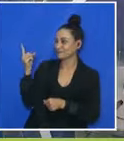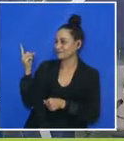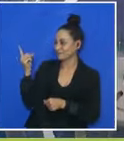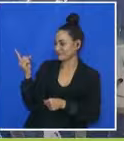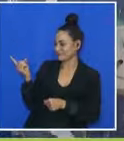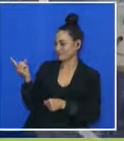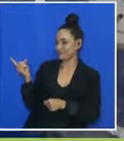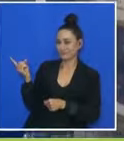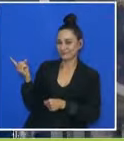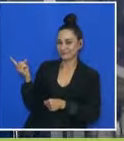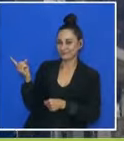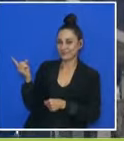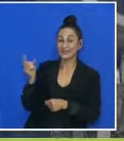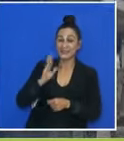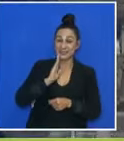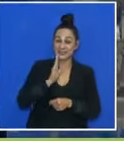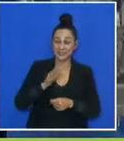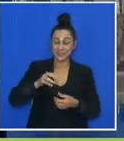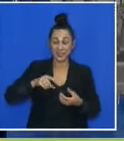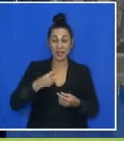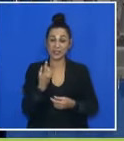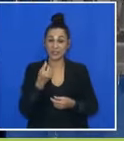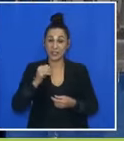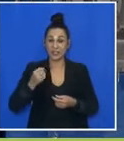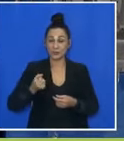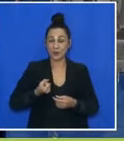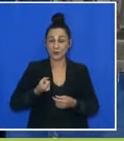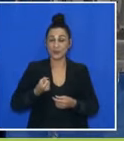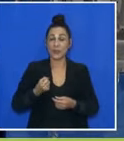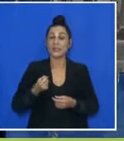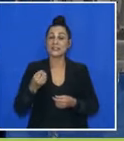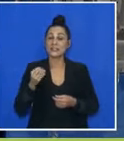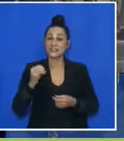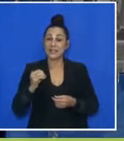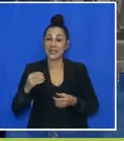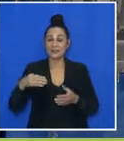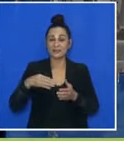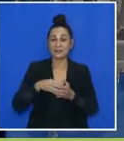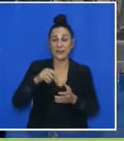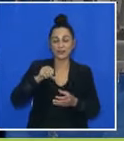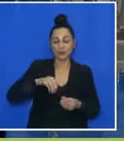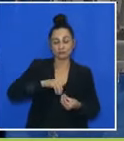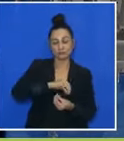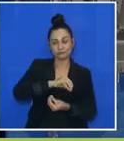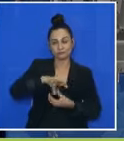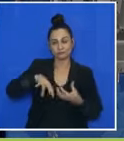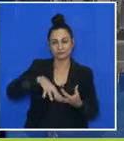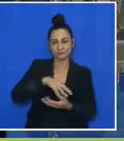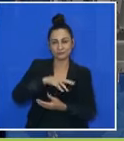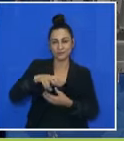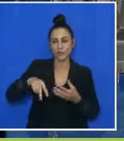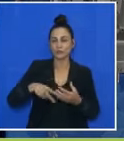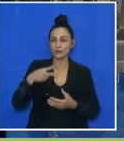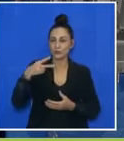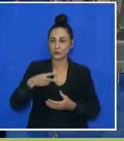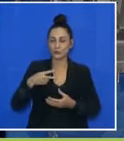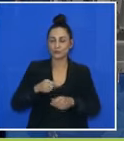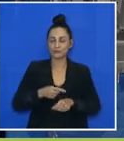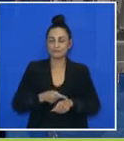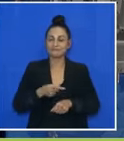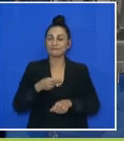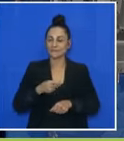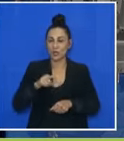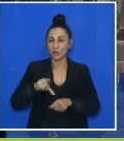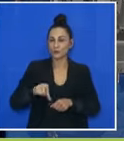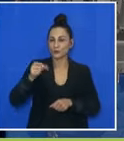valendo! E já temos as 10 bolas numeradas de 0 a 9 girando dentro do nosso segundo globo. E dentro de